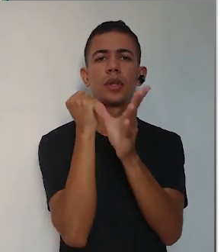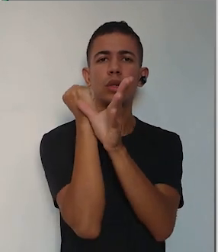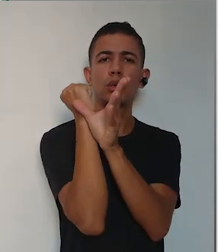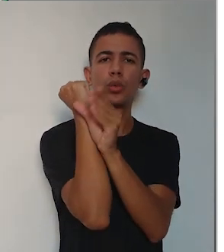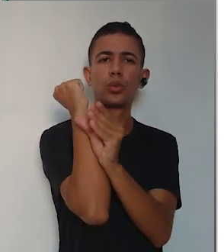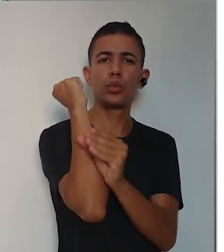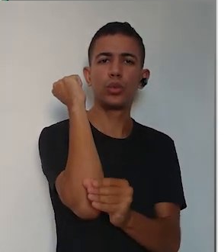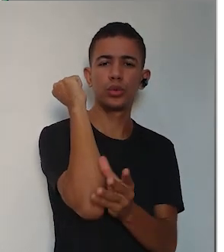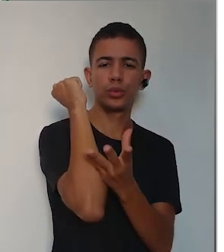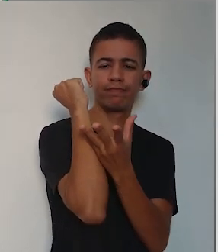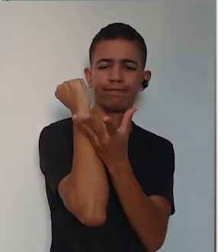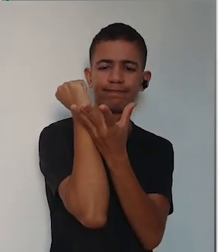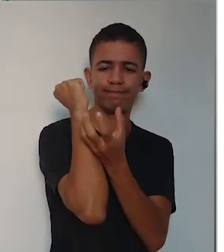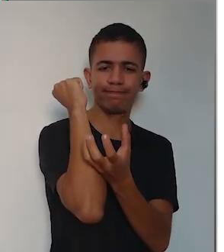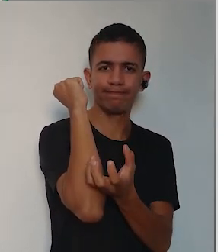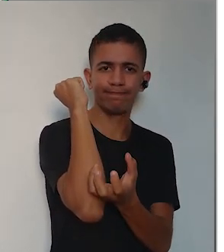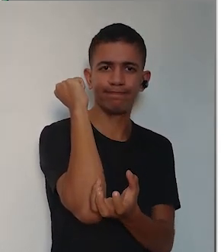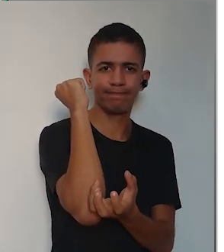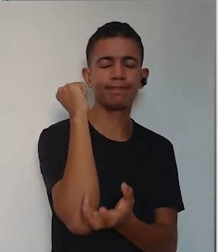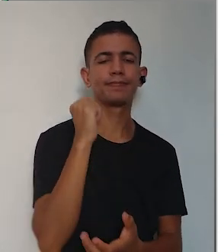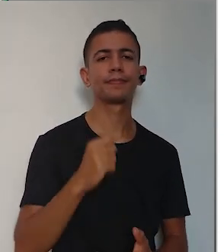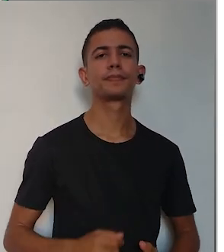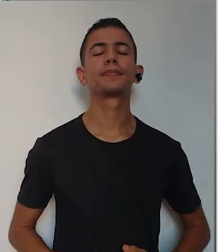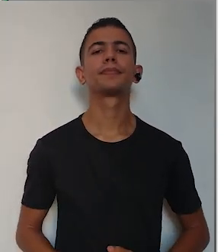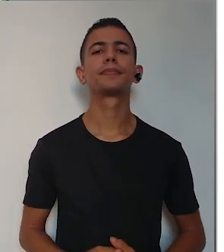nos músculos estriados.